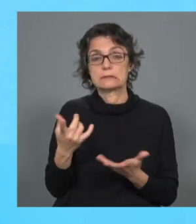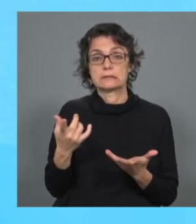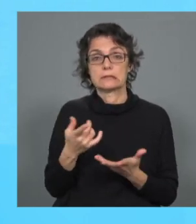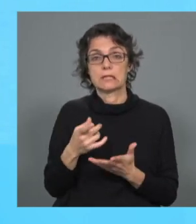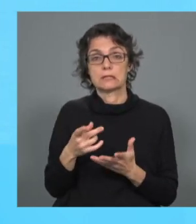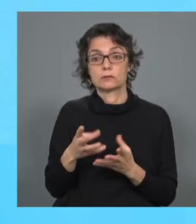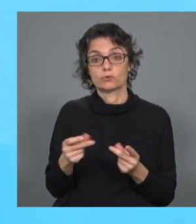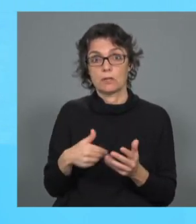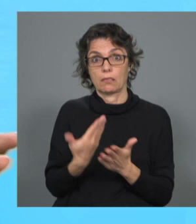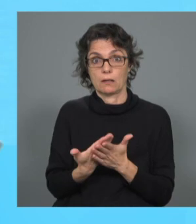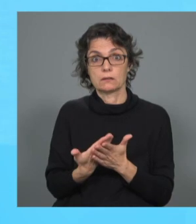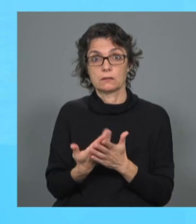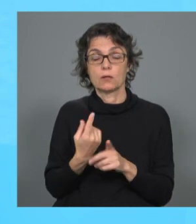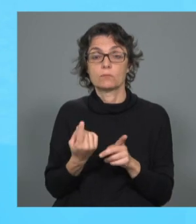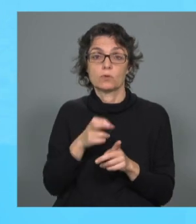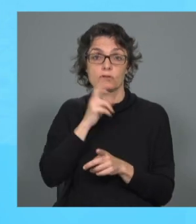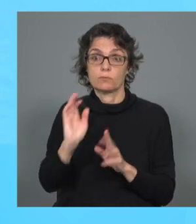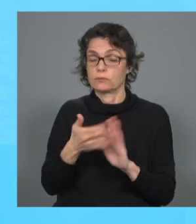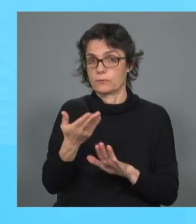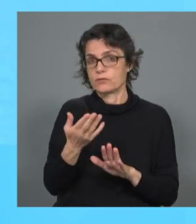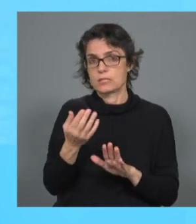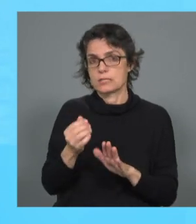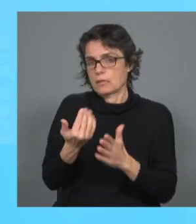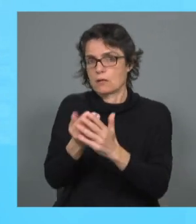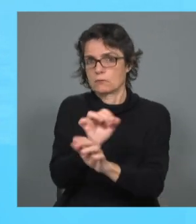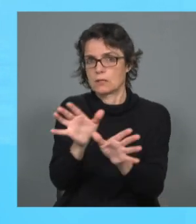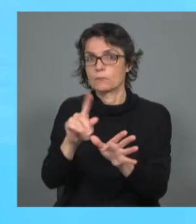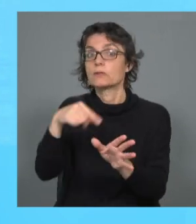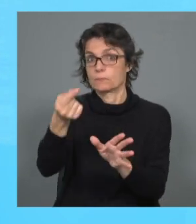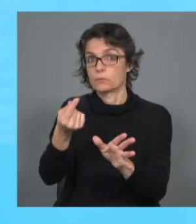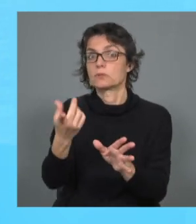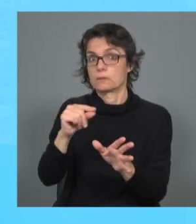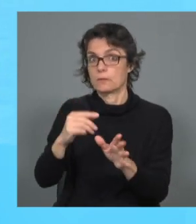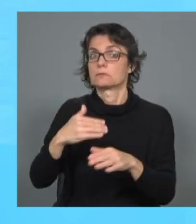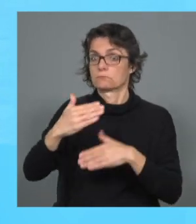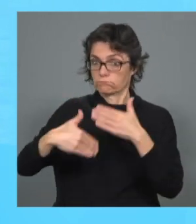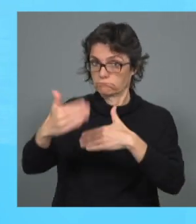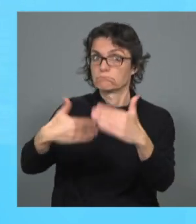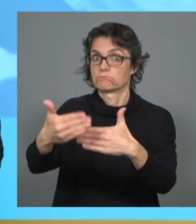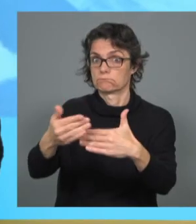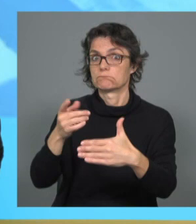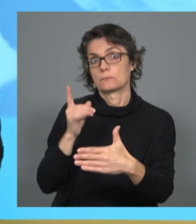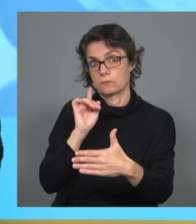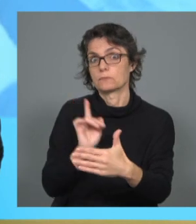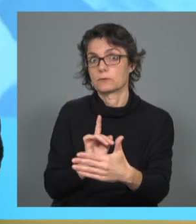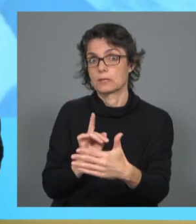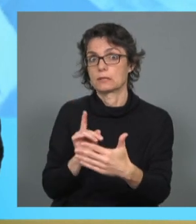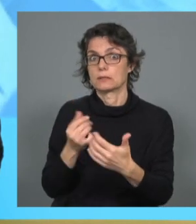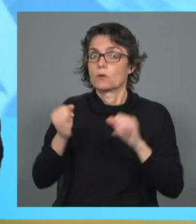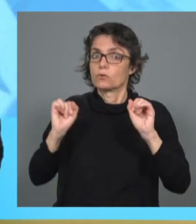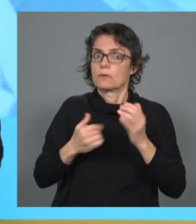de emergência conseguem-se dar, sem dúvida, mas depois as próprias famílias vão ter também de encontrar alguma